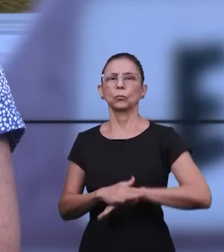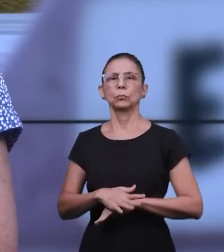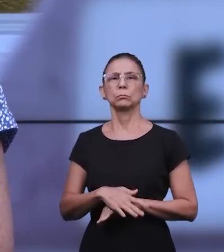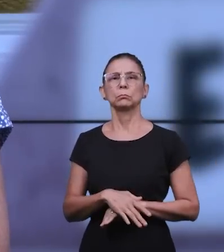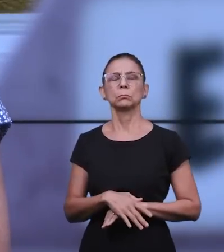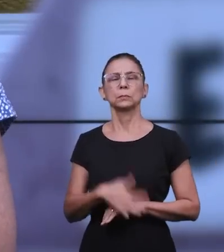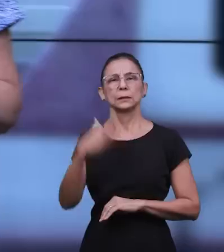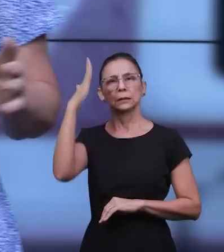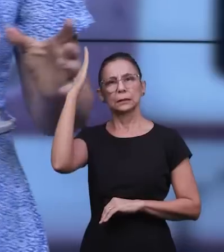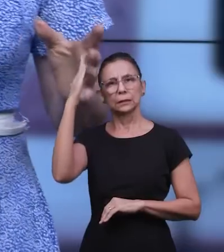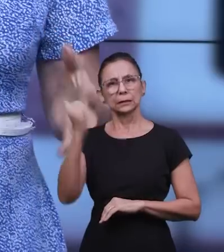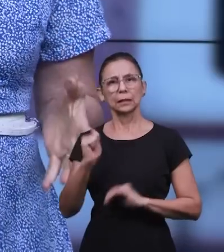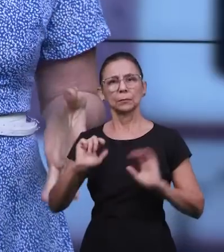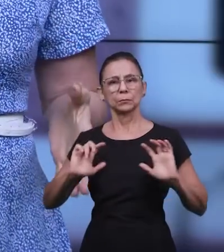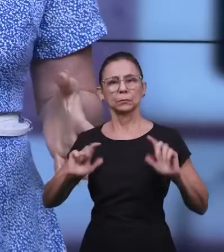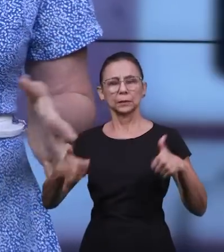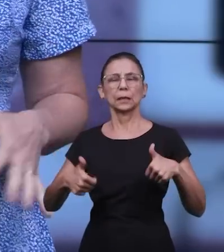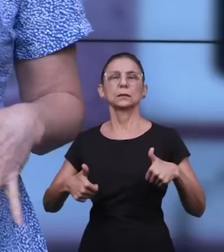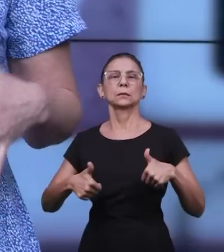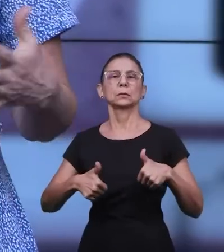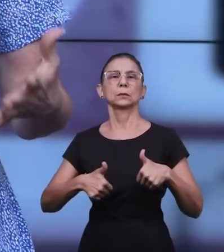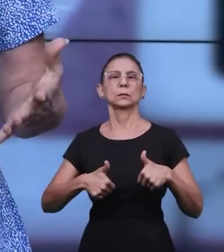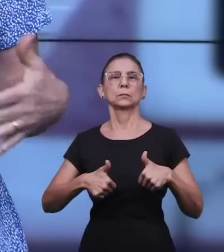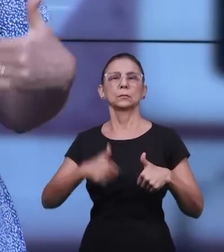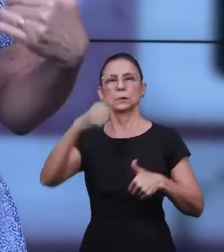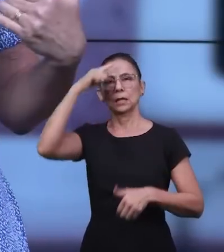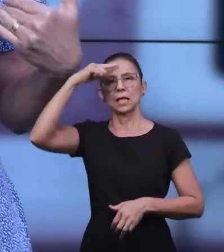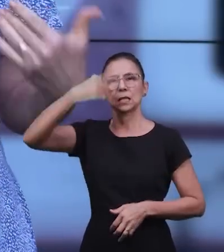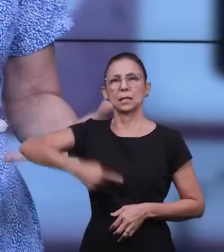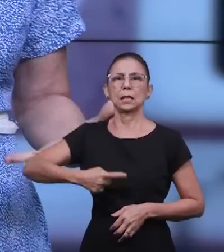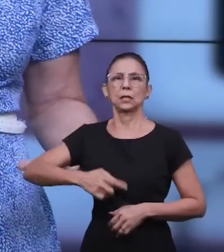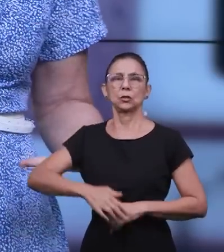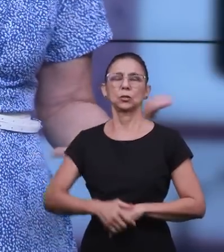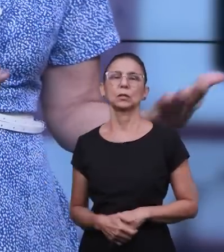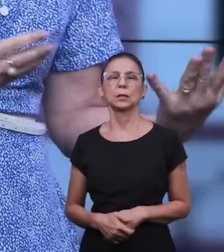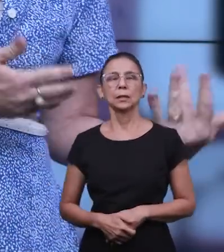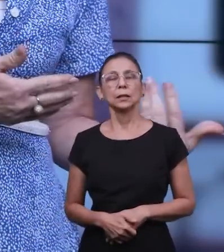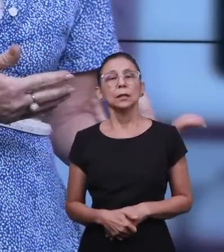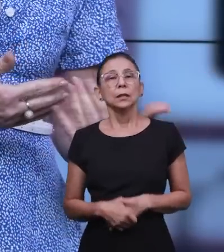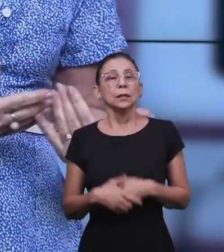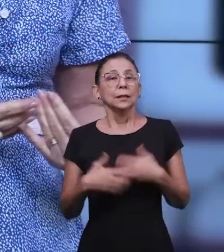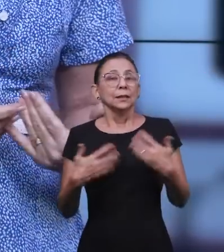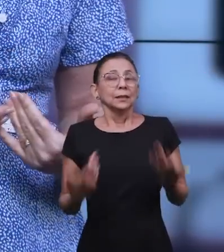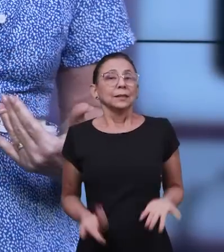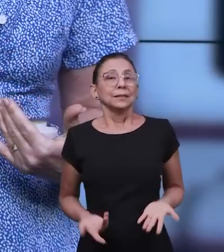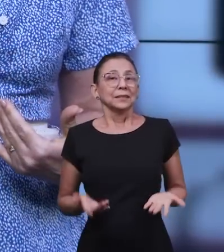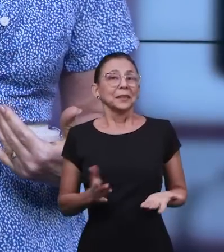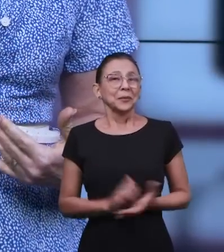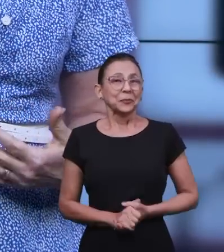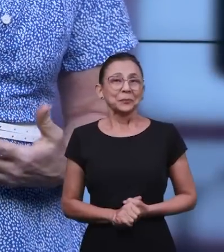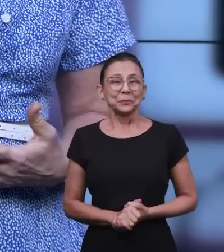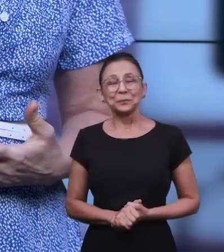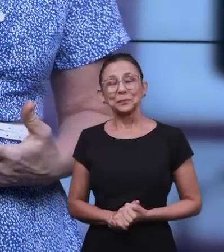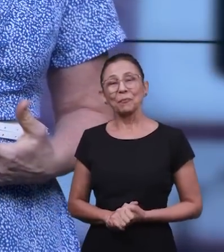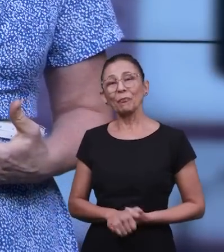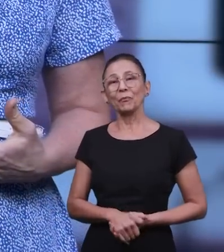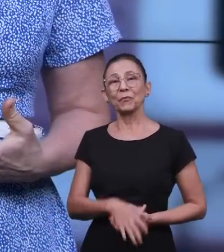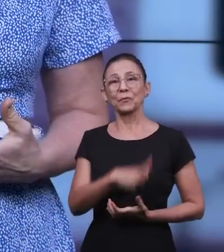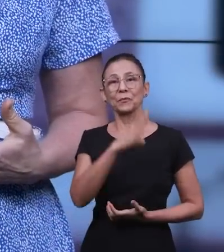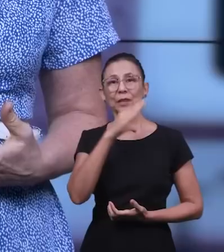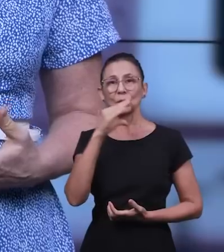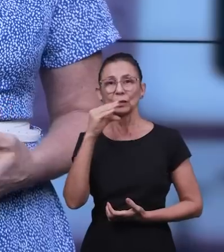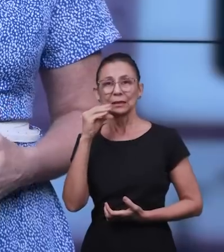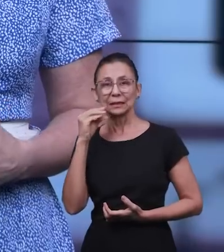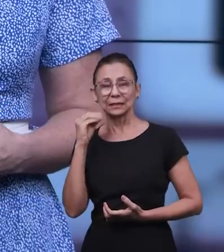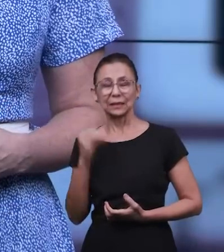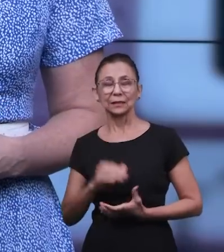de seus atos. Como vemos, não há um sujeito pronto de um lado que se apropria dos conhecimentos